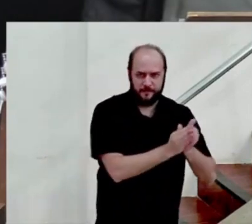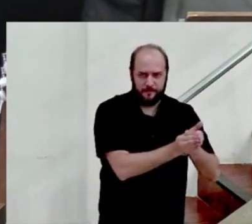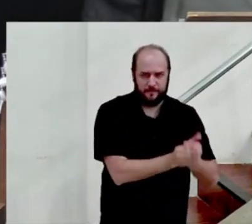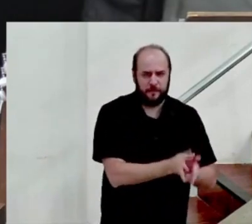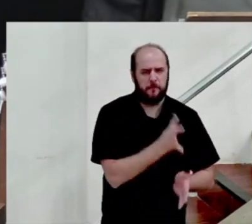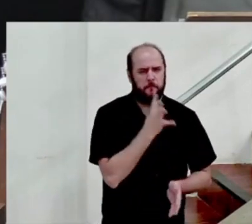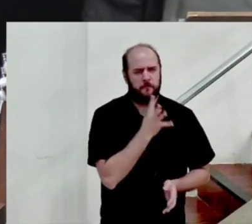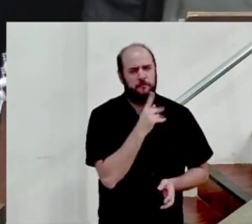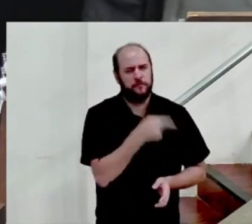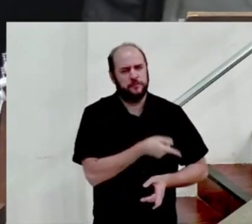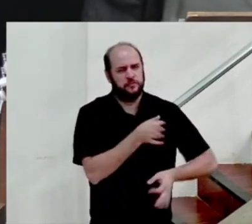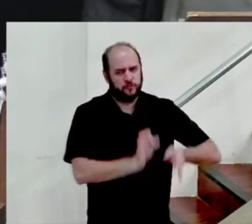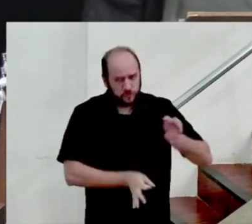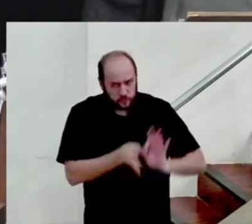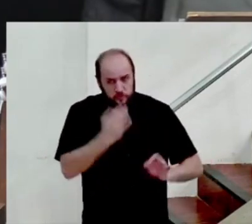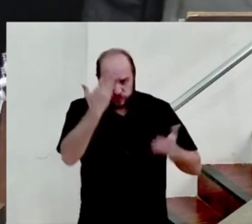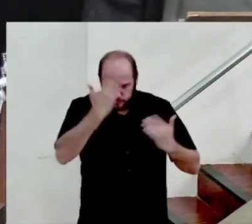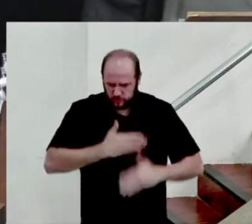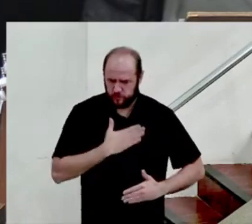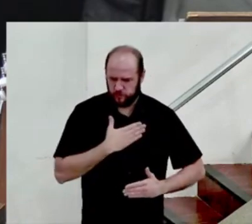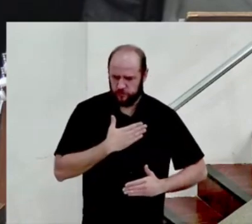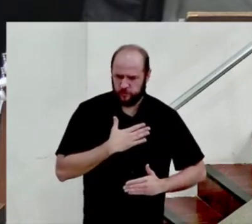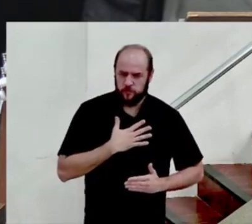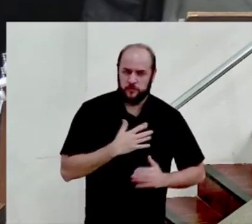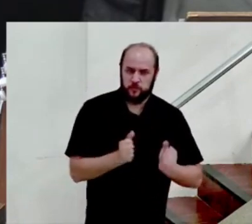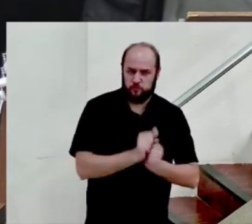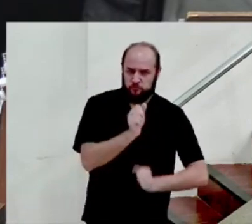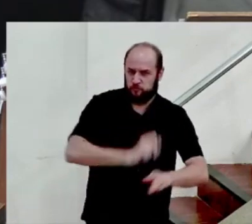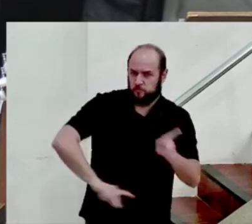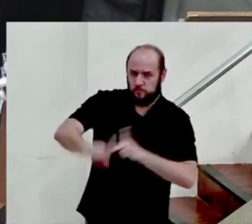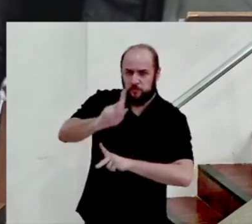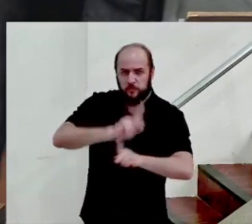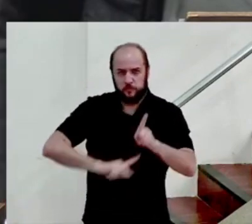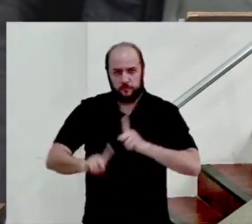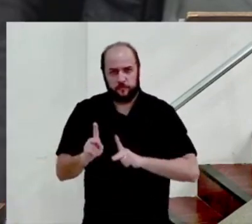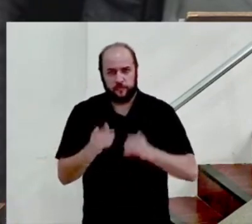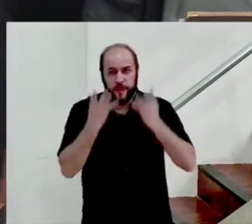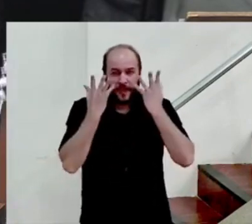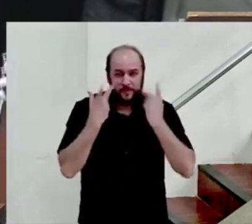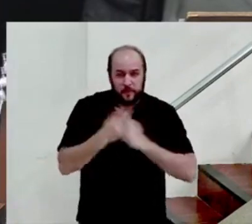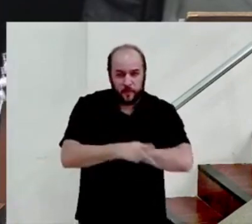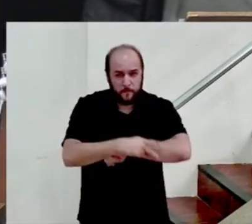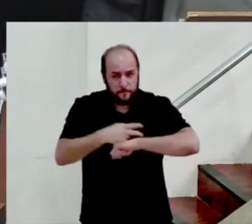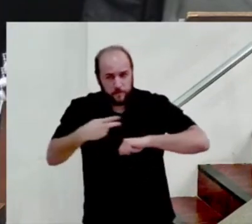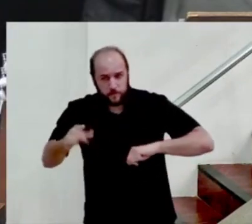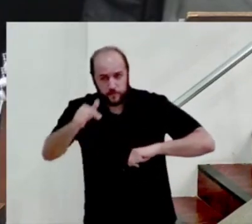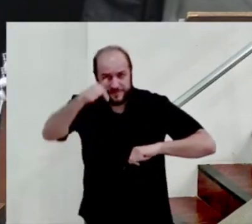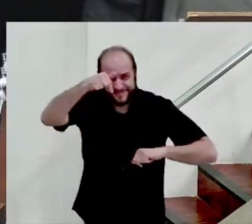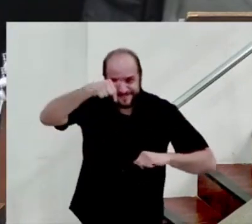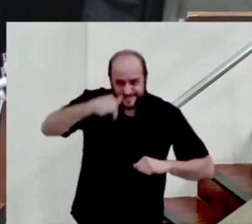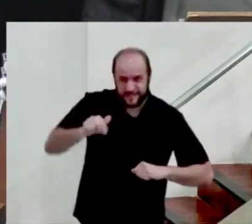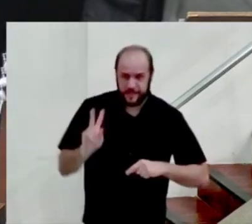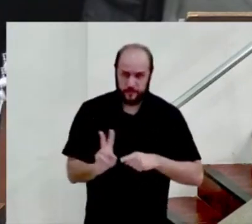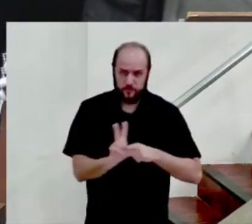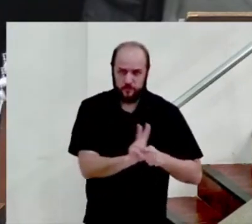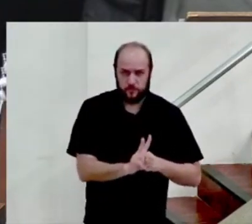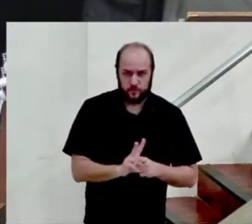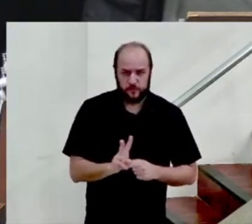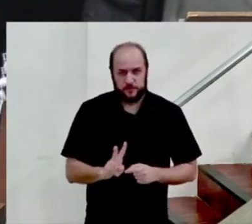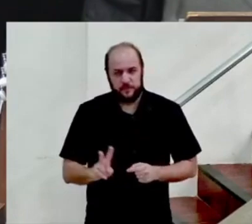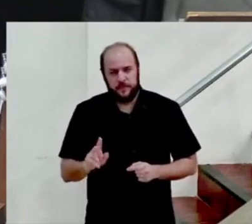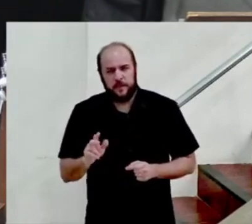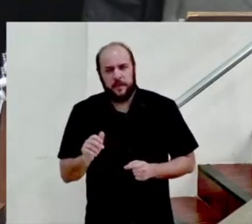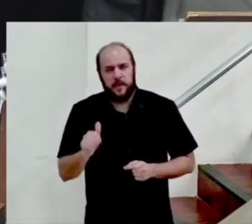justo diante de mim no meio desta geração. De todo animal limpo levarás contigo 7 pares, o macho e sua fêmea, mas